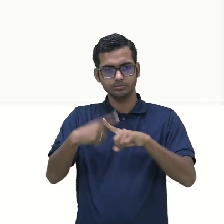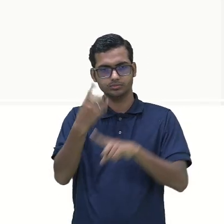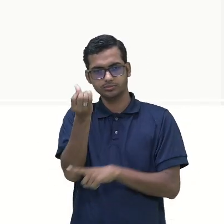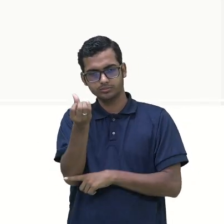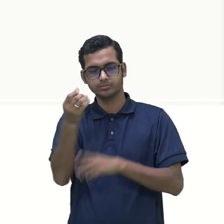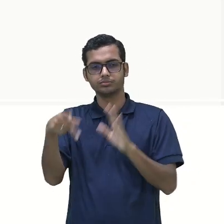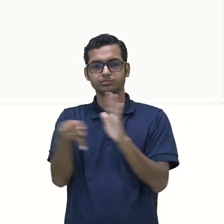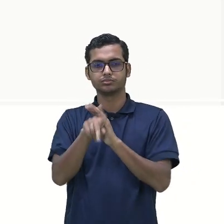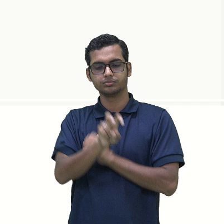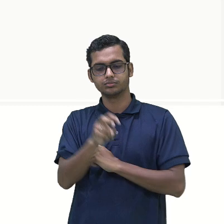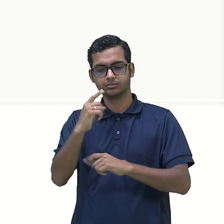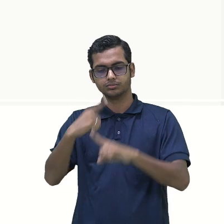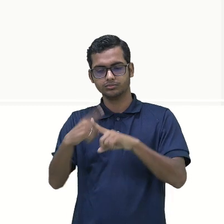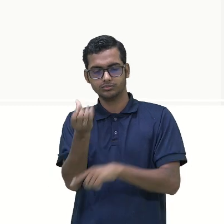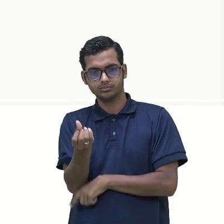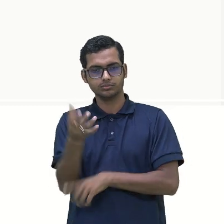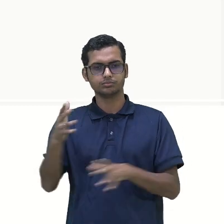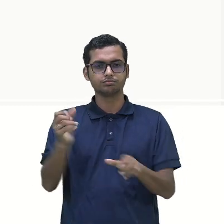vai ser quanto?